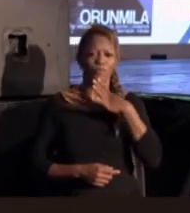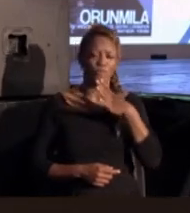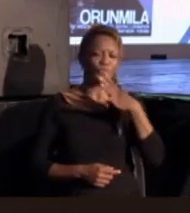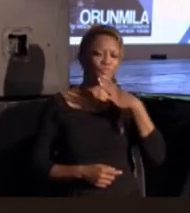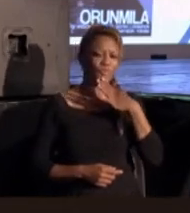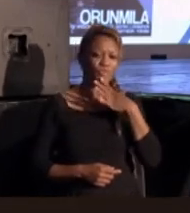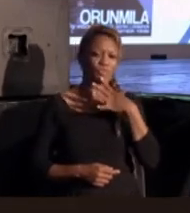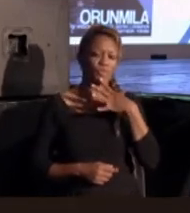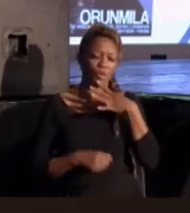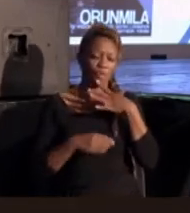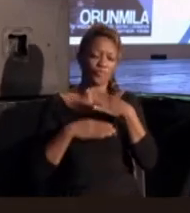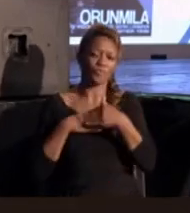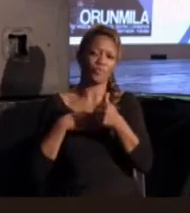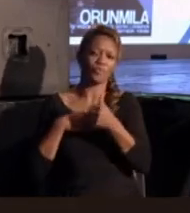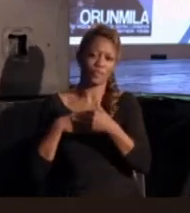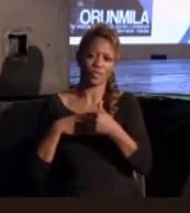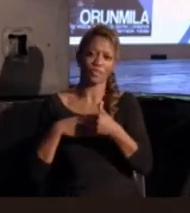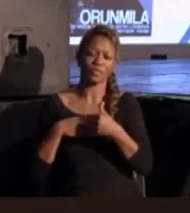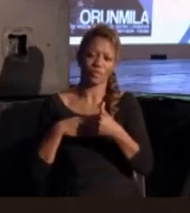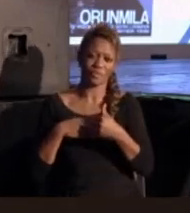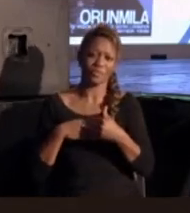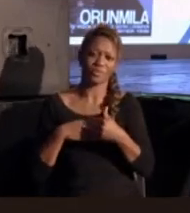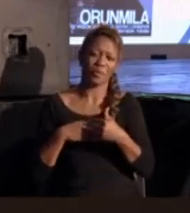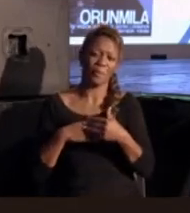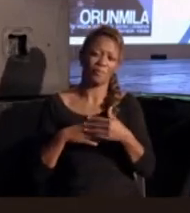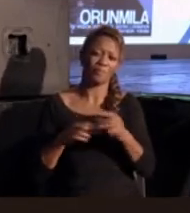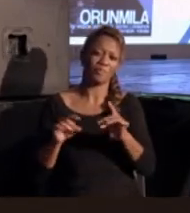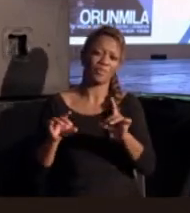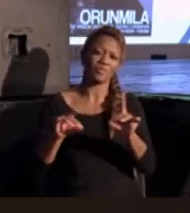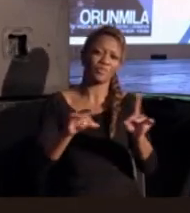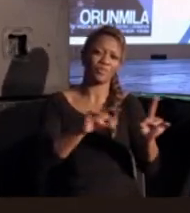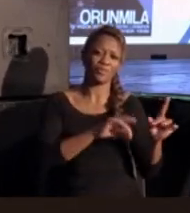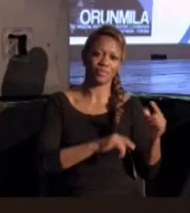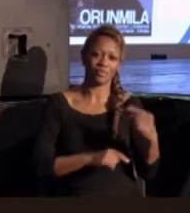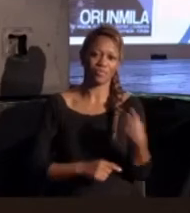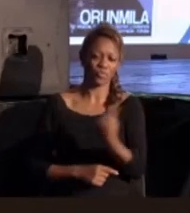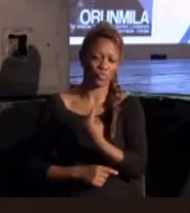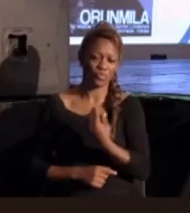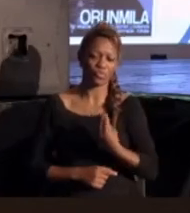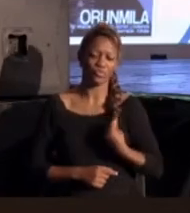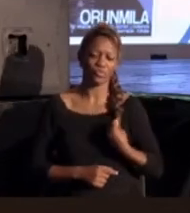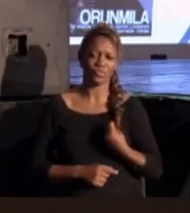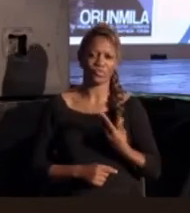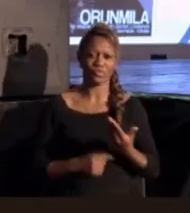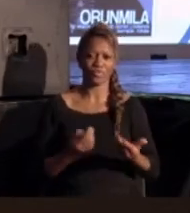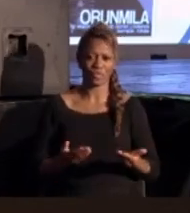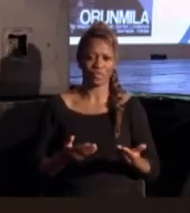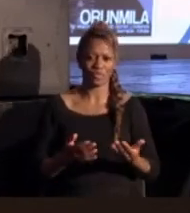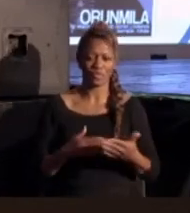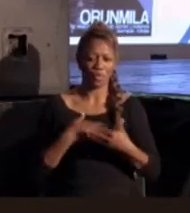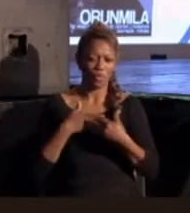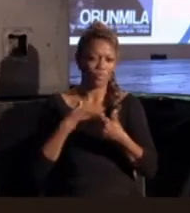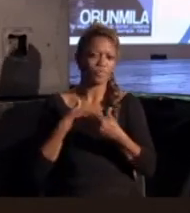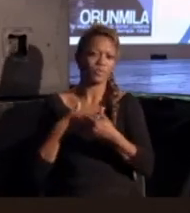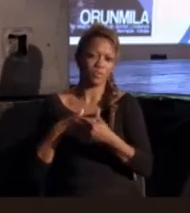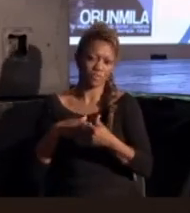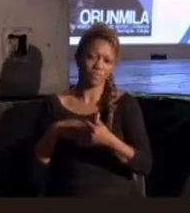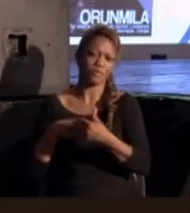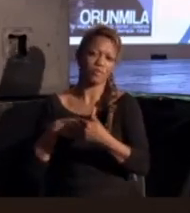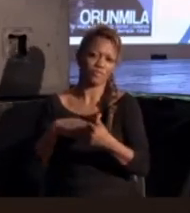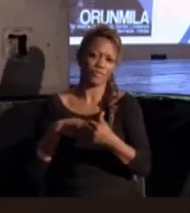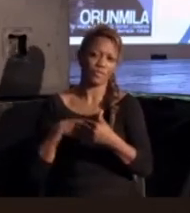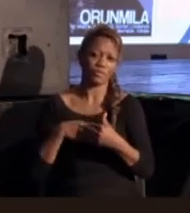eles funcionam como alimentos. Nós nos alimentamos, para Orumilá, dos afetos. Os afetos